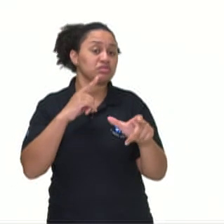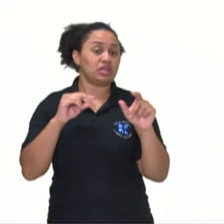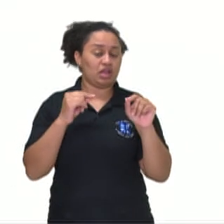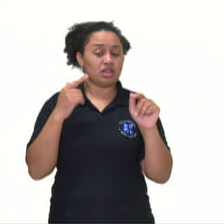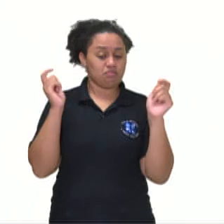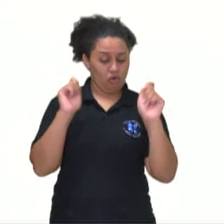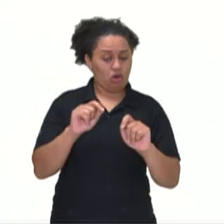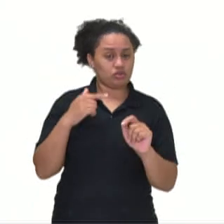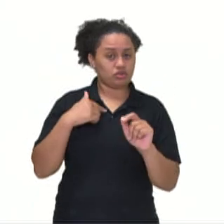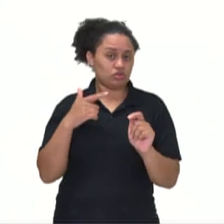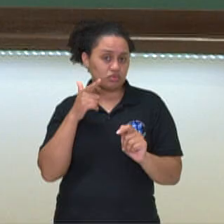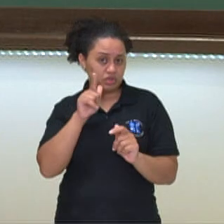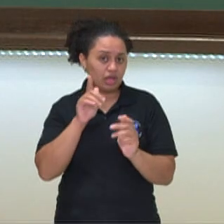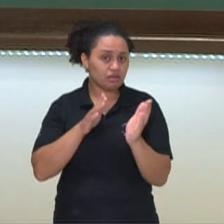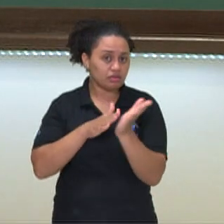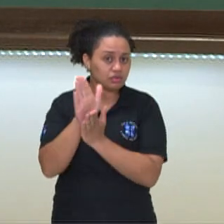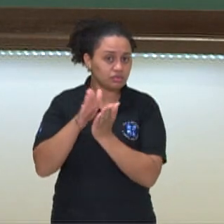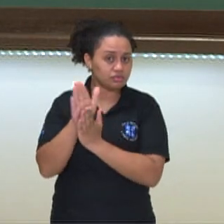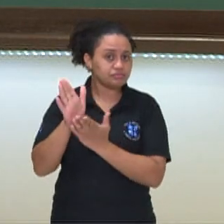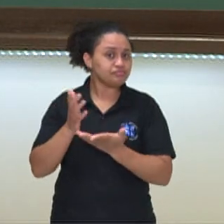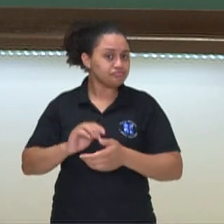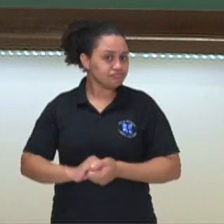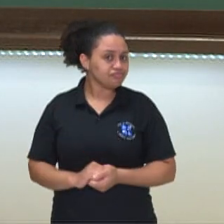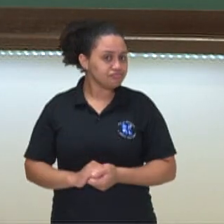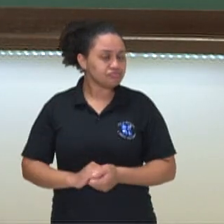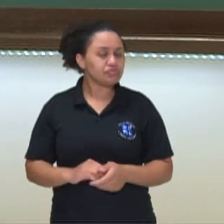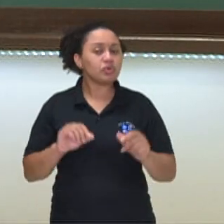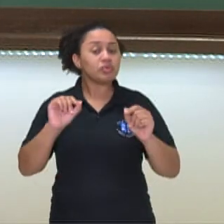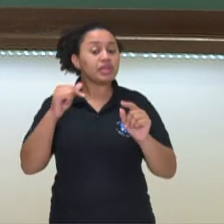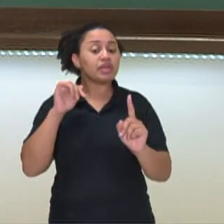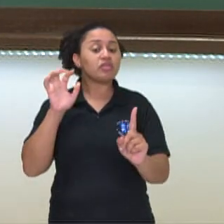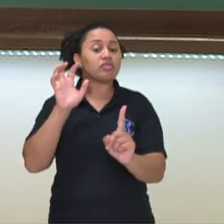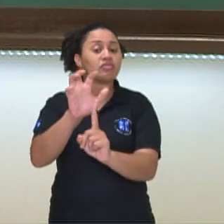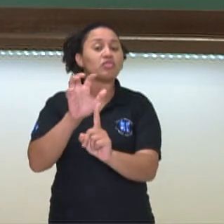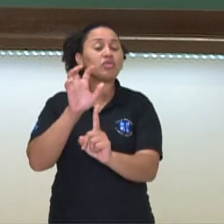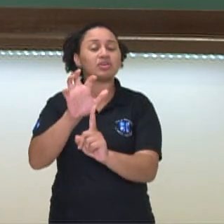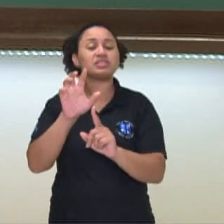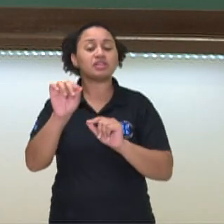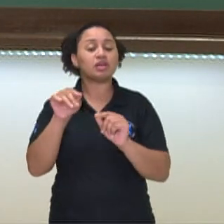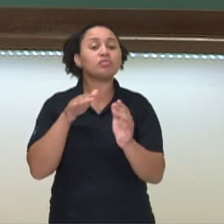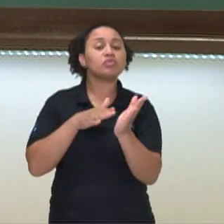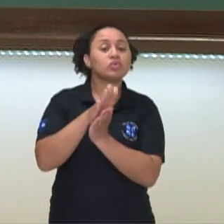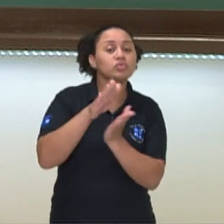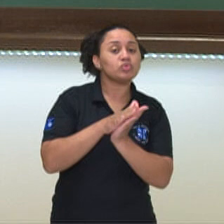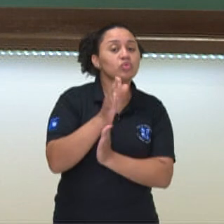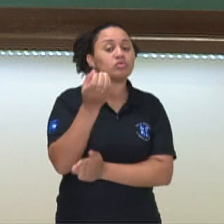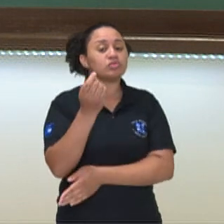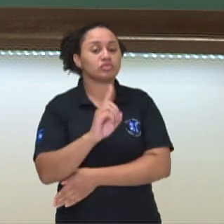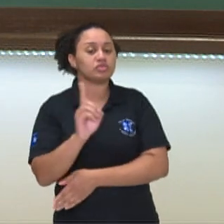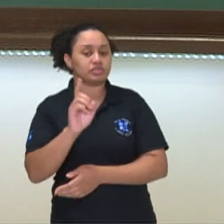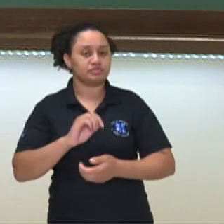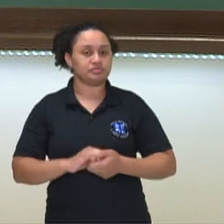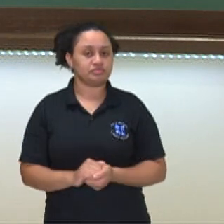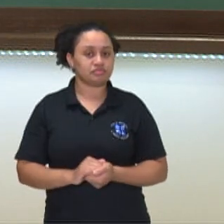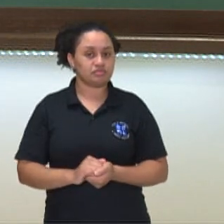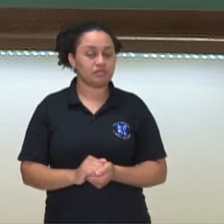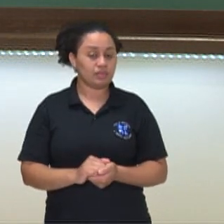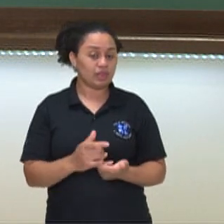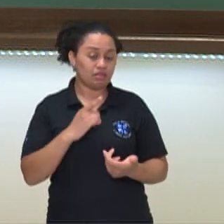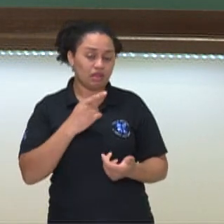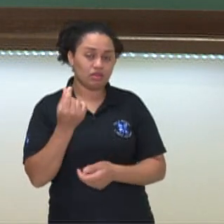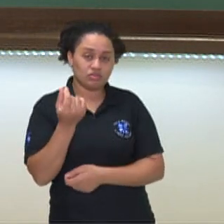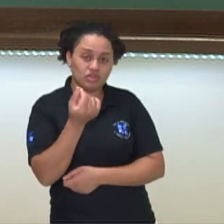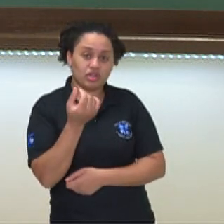condição de consumo? Quais são os fatores que vão influenciar no consumo? Será que a disponibilidade de